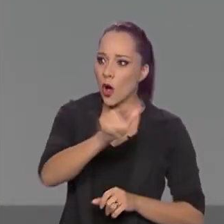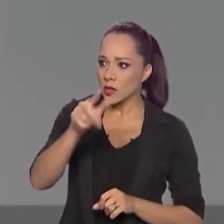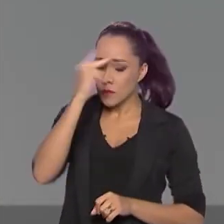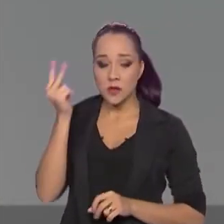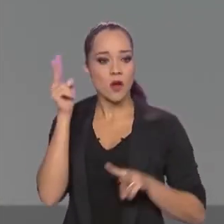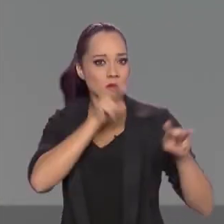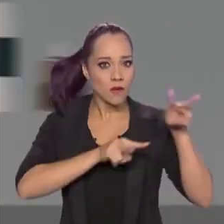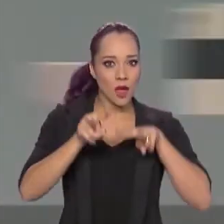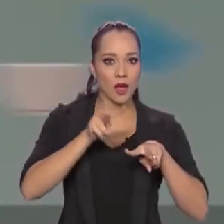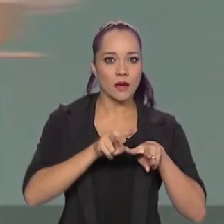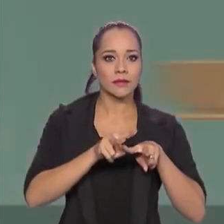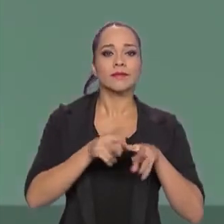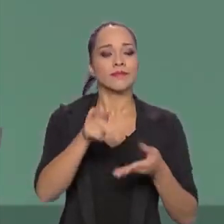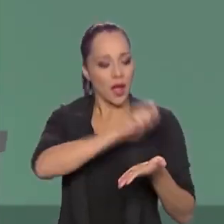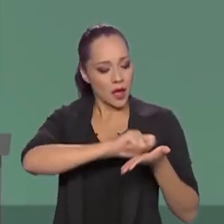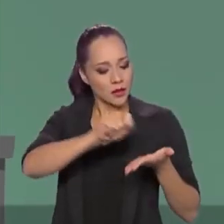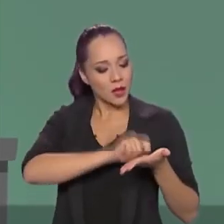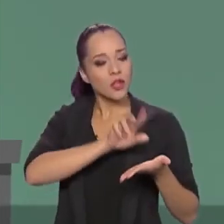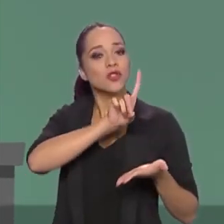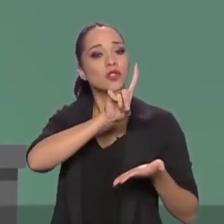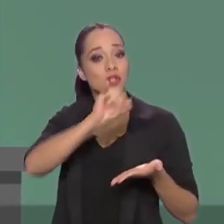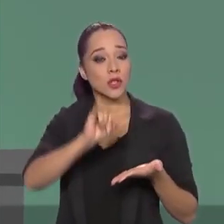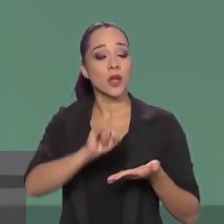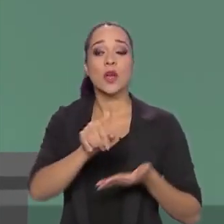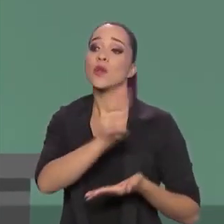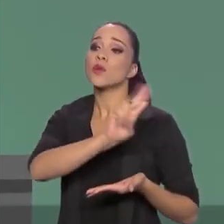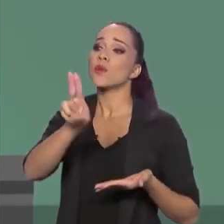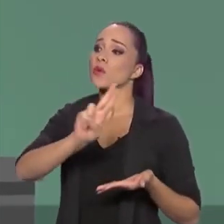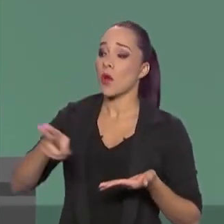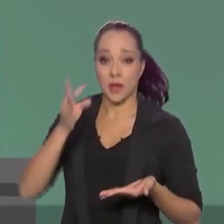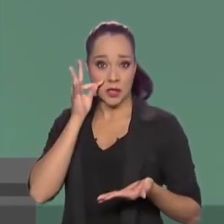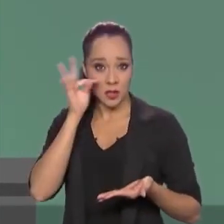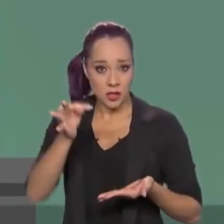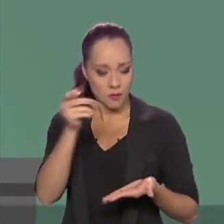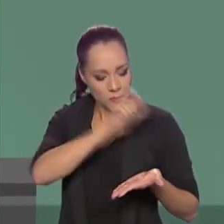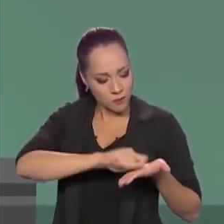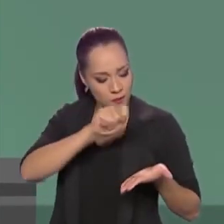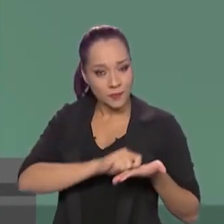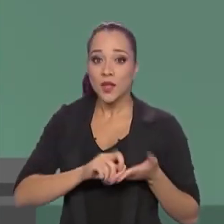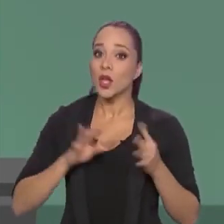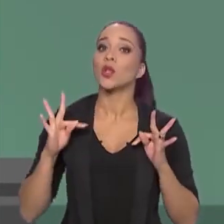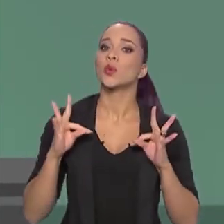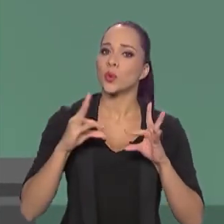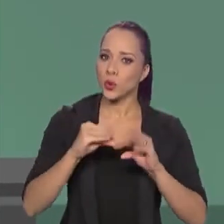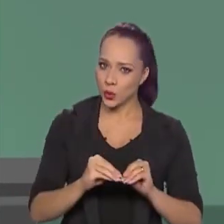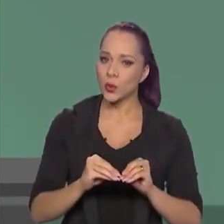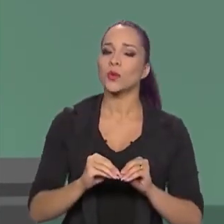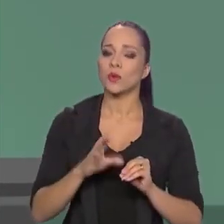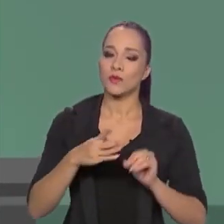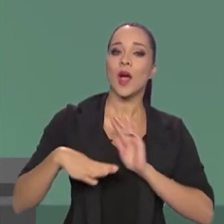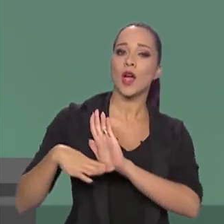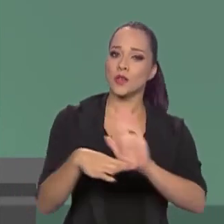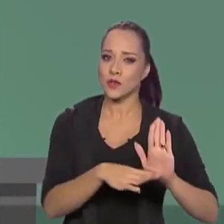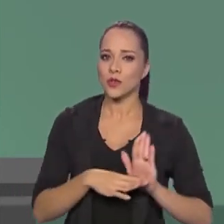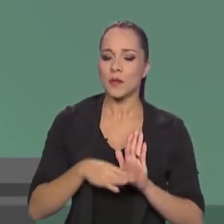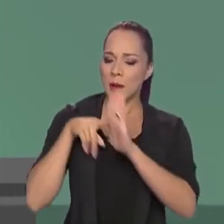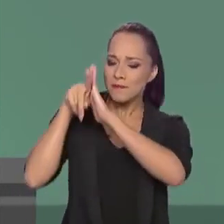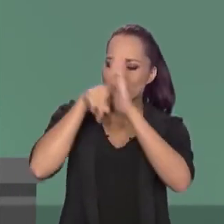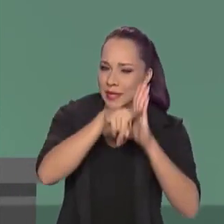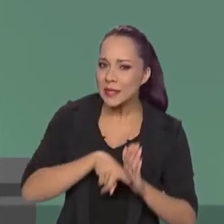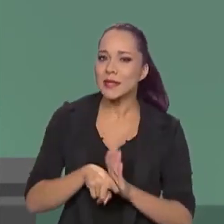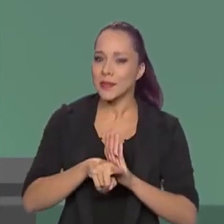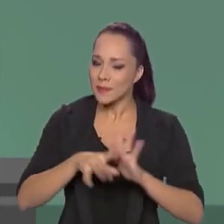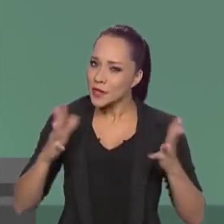outras pessoas, registre data e o nome das testemunhas. Tudo isso contribui para uma apuração